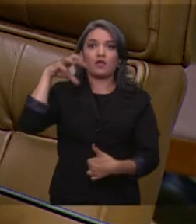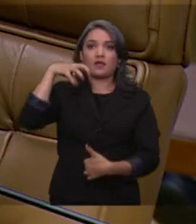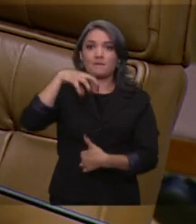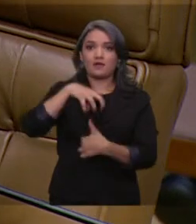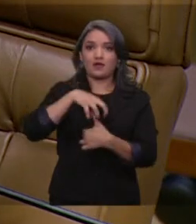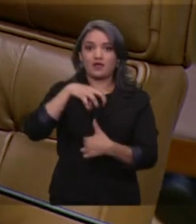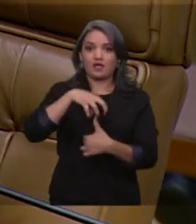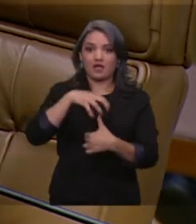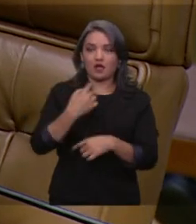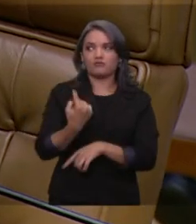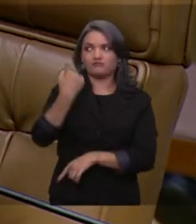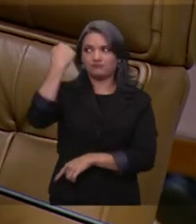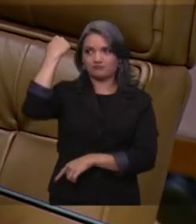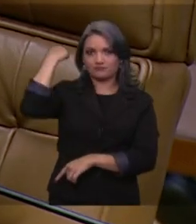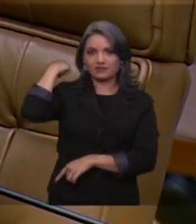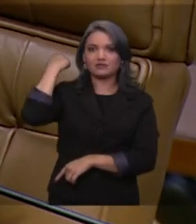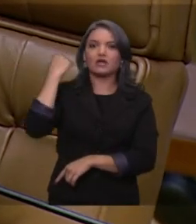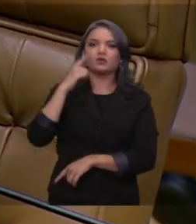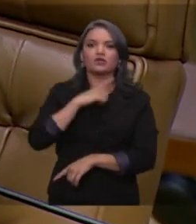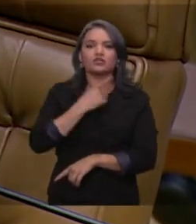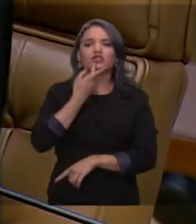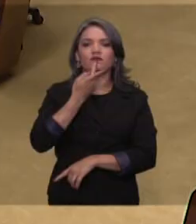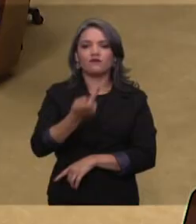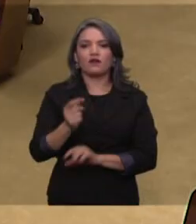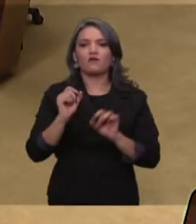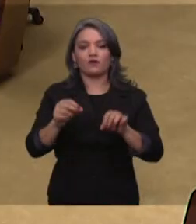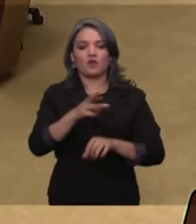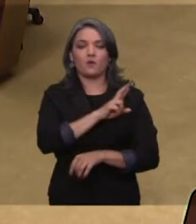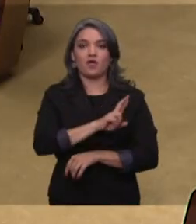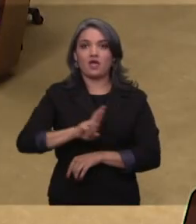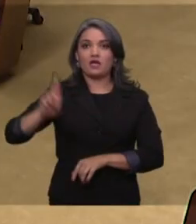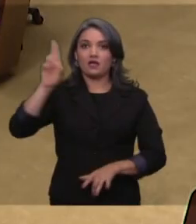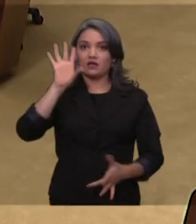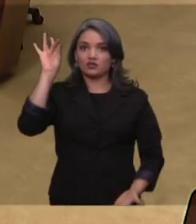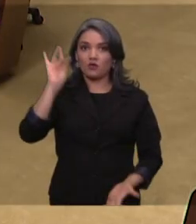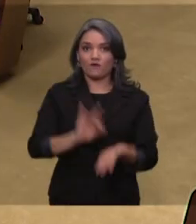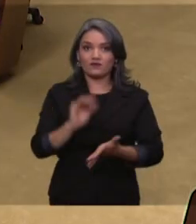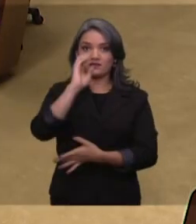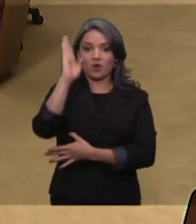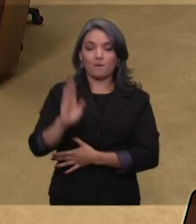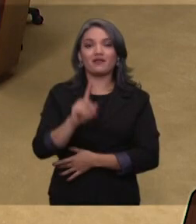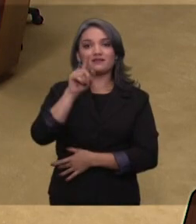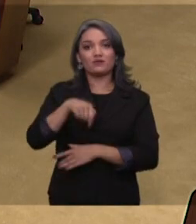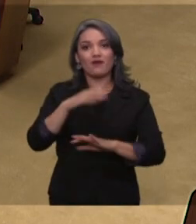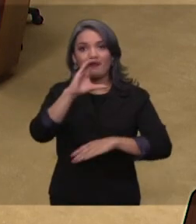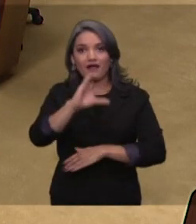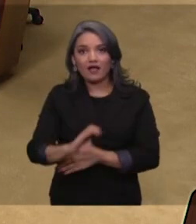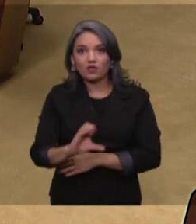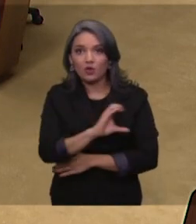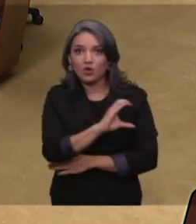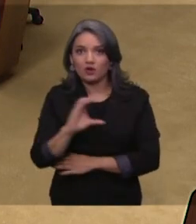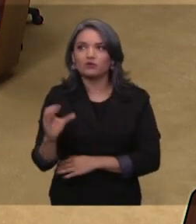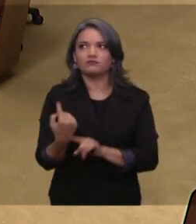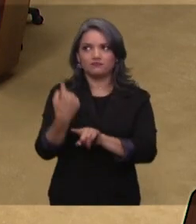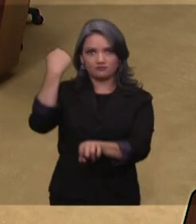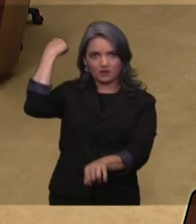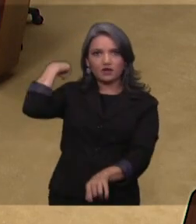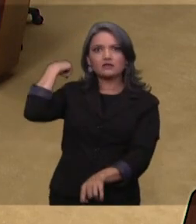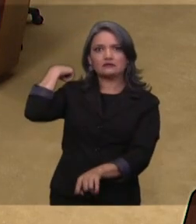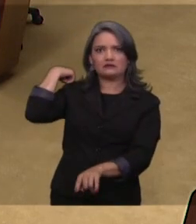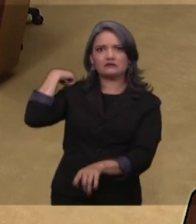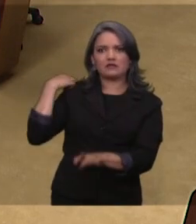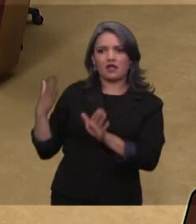a Constituição confessional, que proclamava como religião oficial a religião católica apostólica romana, e